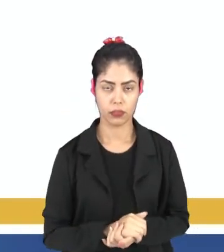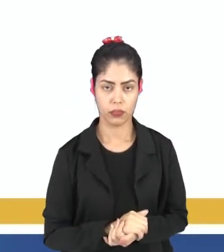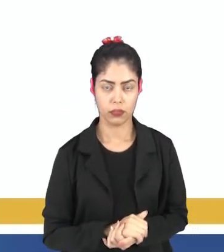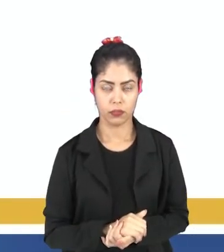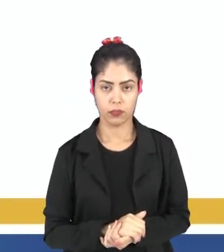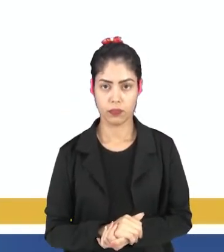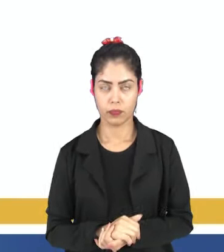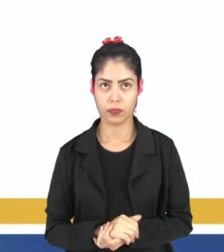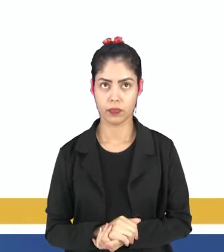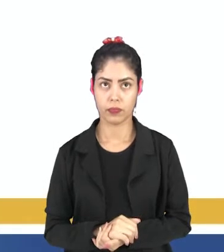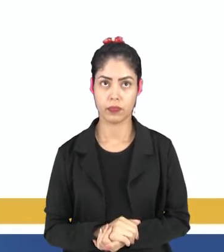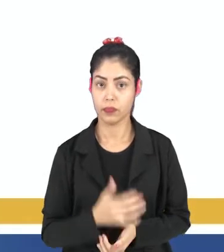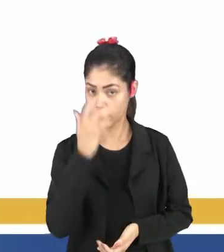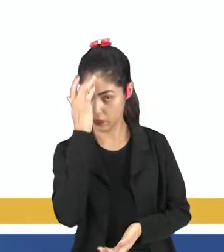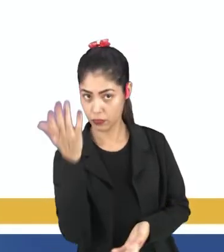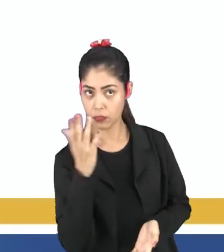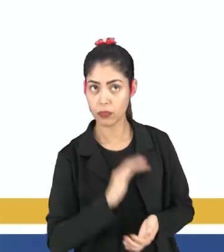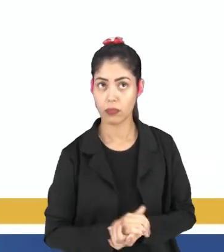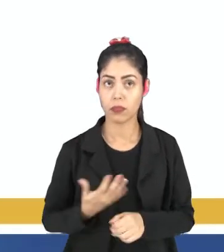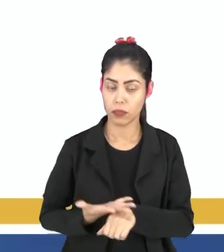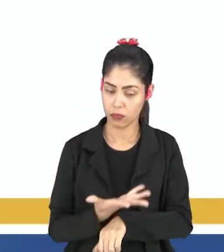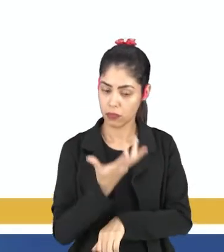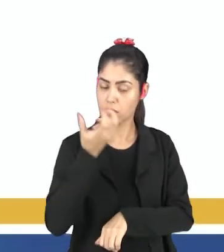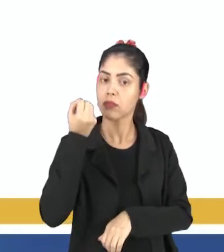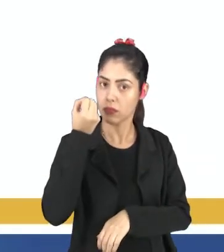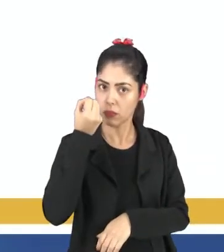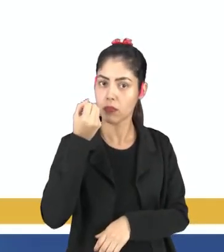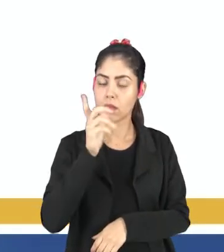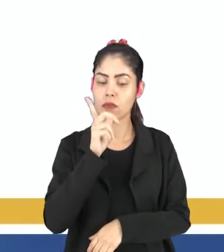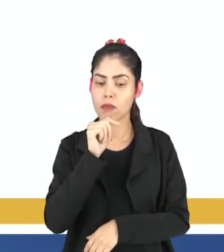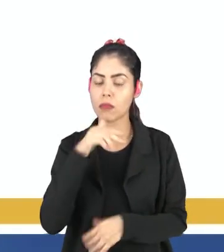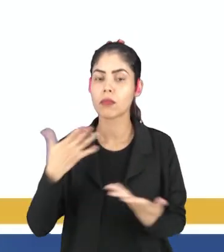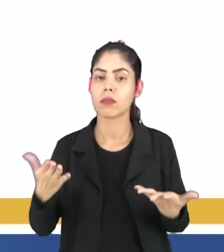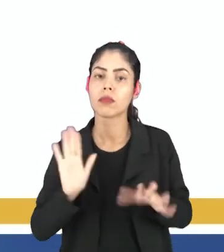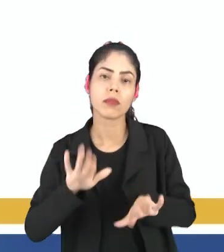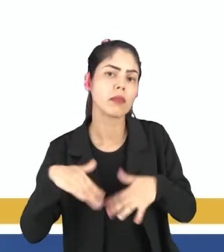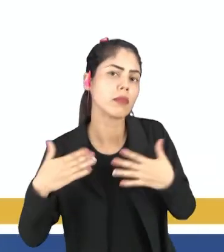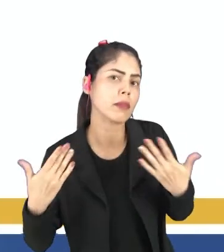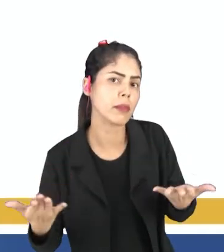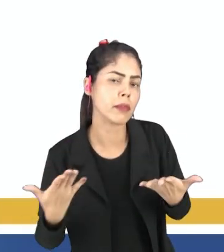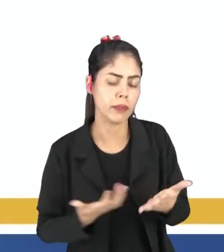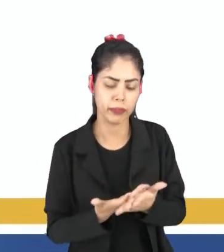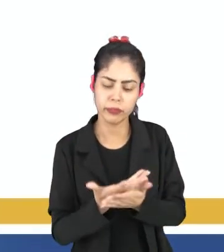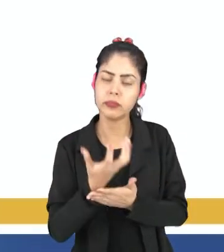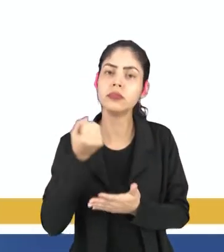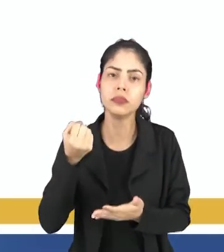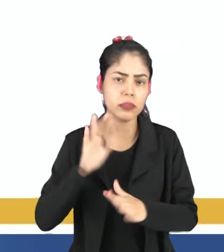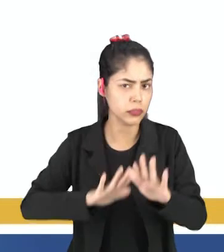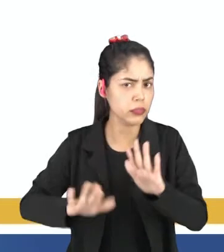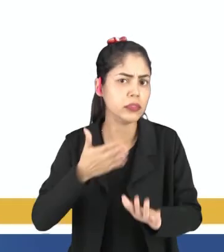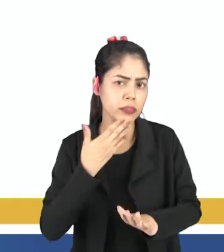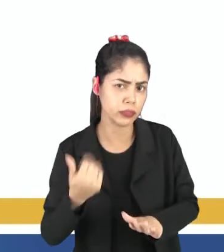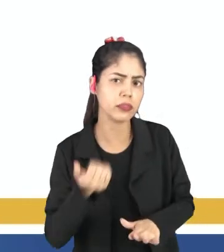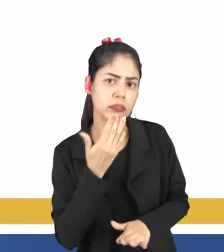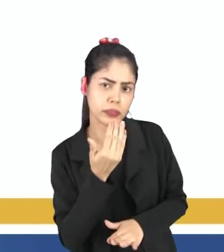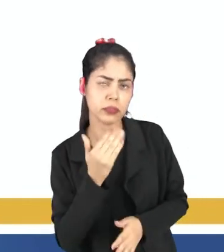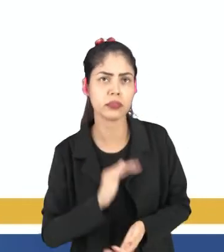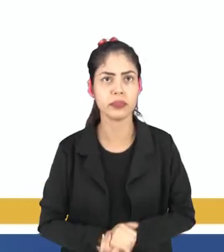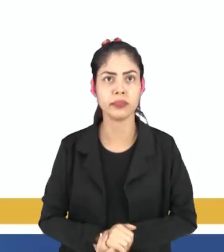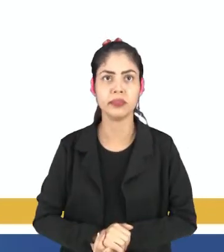desenvolvimento. Muito fácil também, né? Retirar a água. Que método é esse que você retira a água para conservar melhor aquele